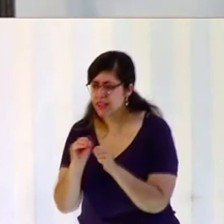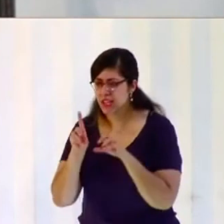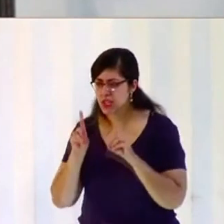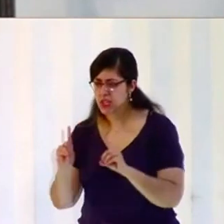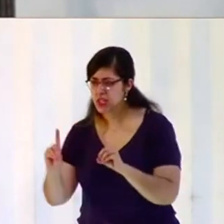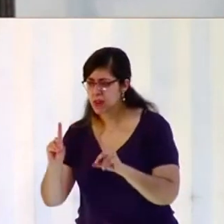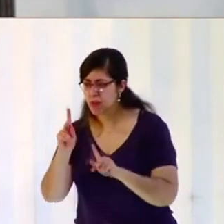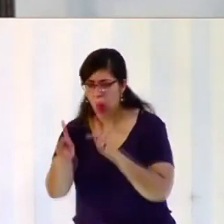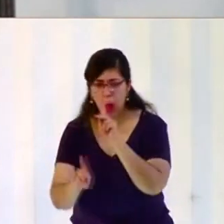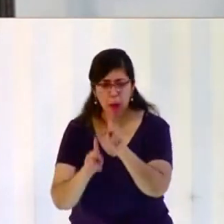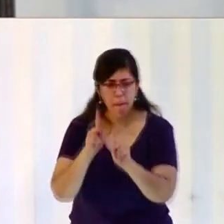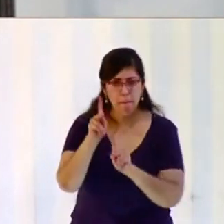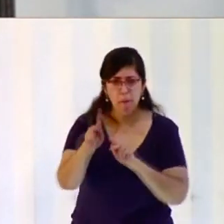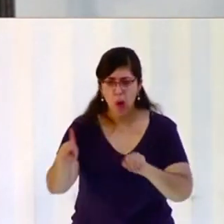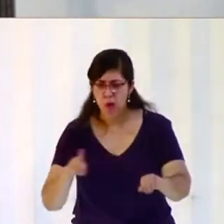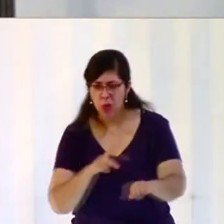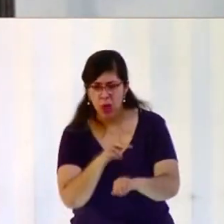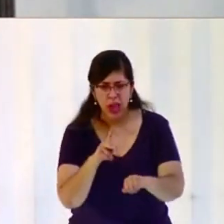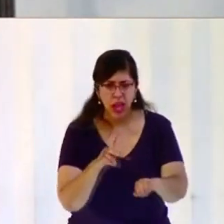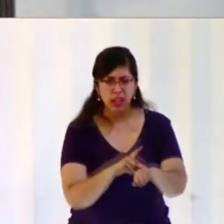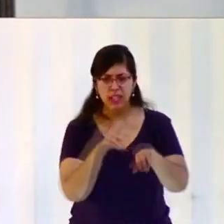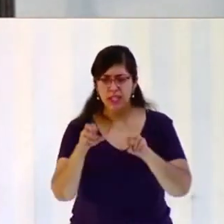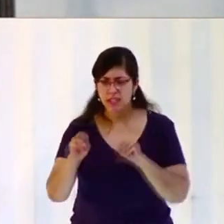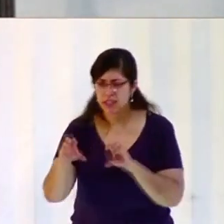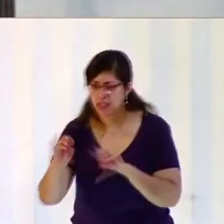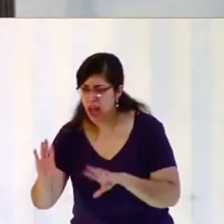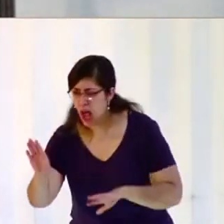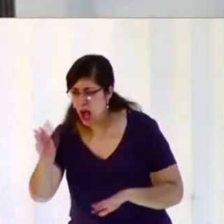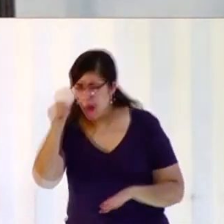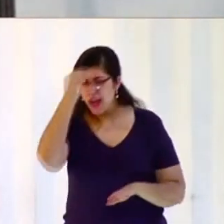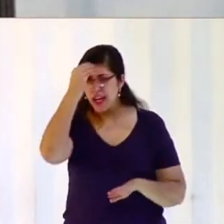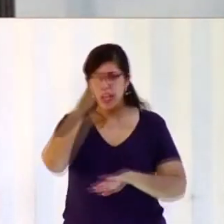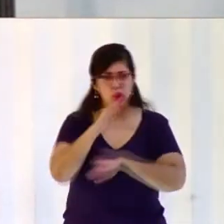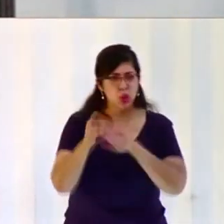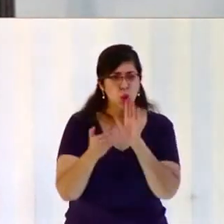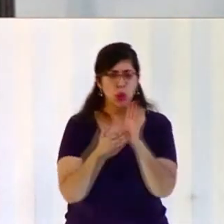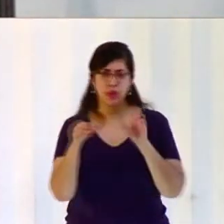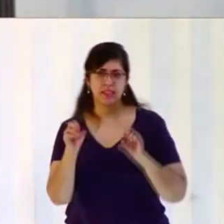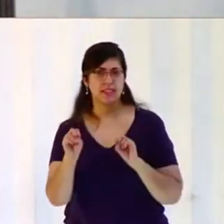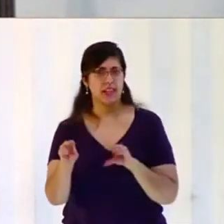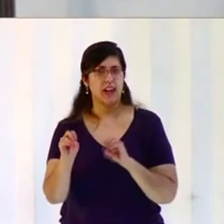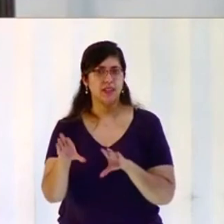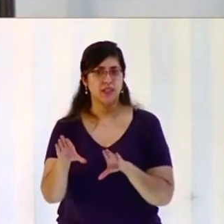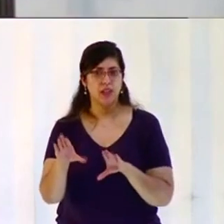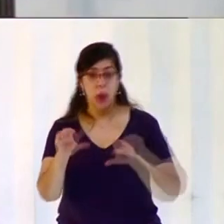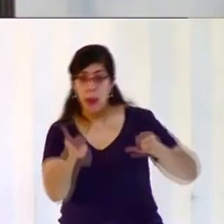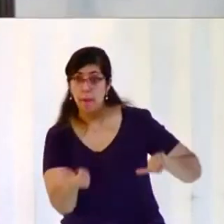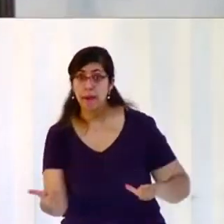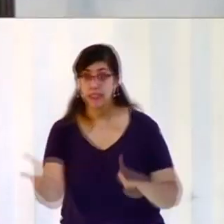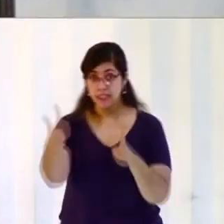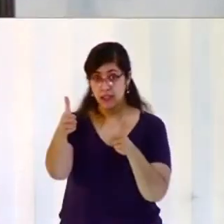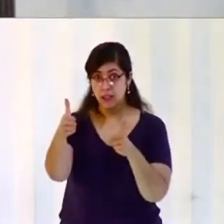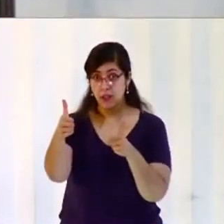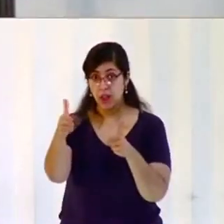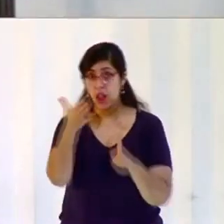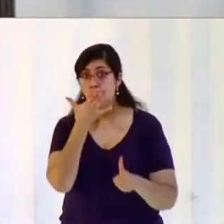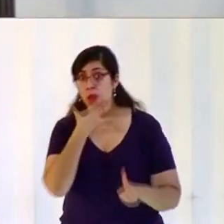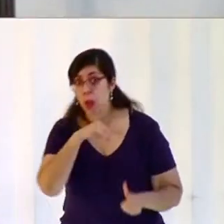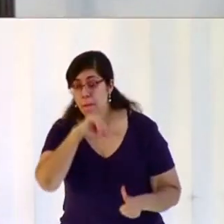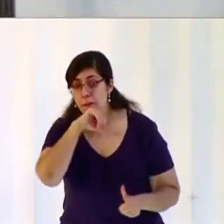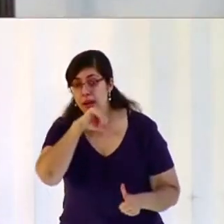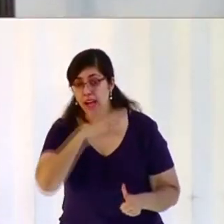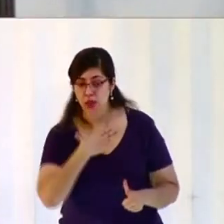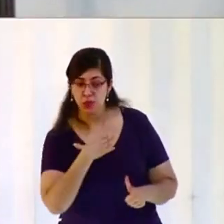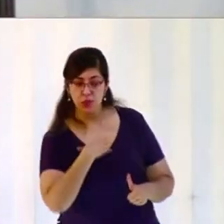as nações, ensinando-os a guardar todas as coisas que eu vos tenho ensinado, batizando-os em nome do Pai, do Filho e do